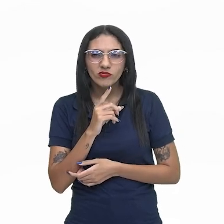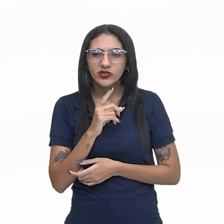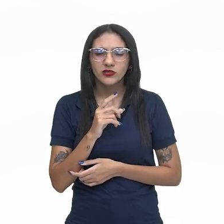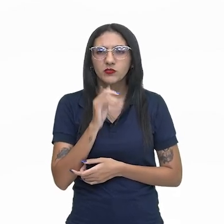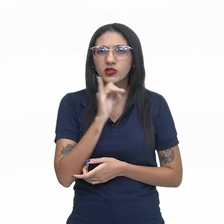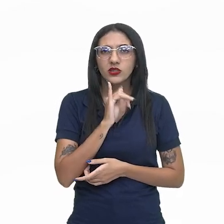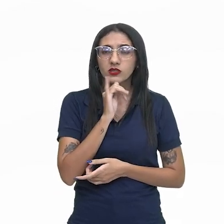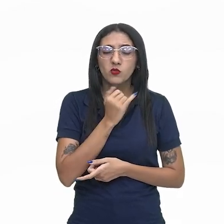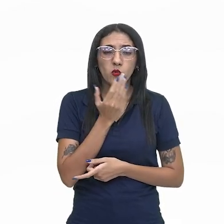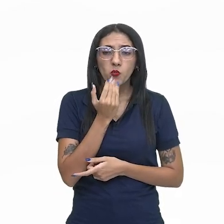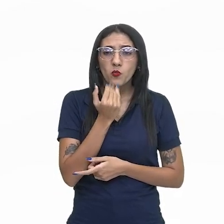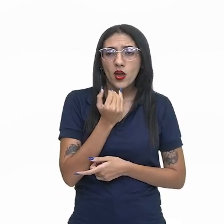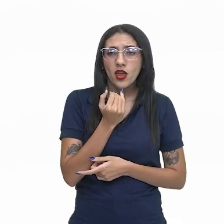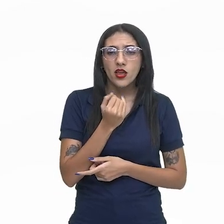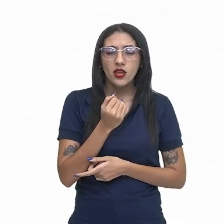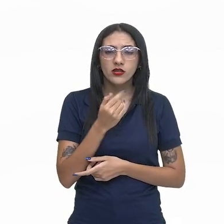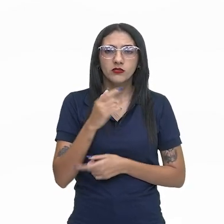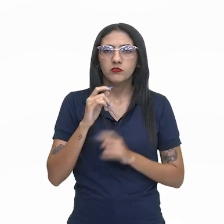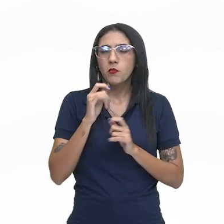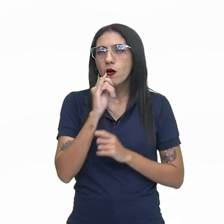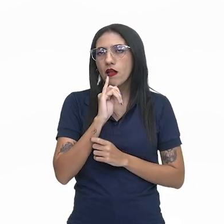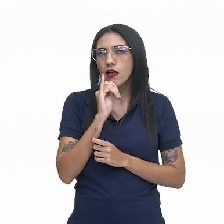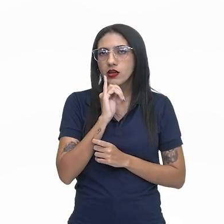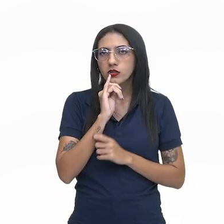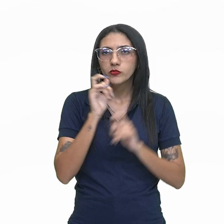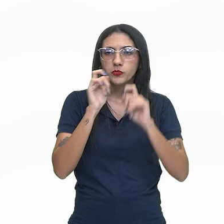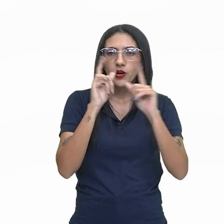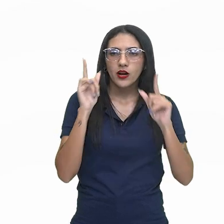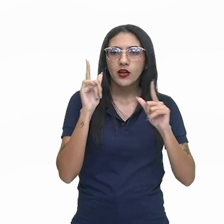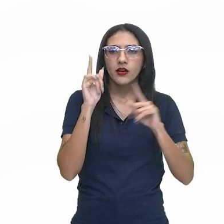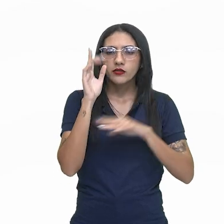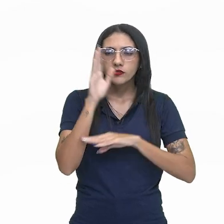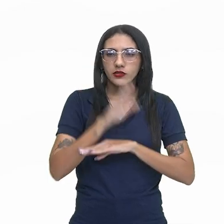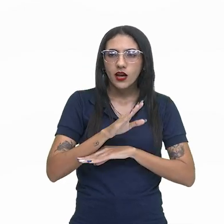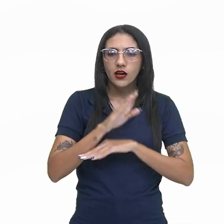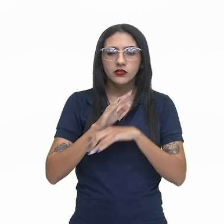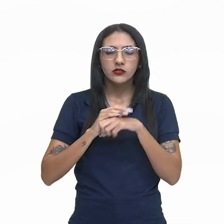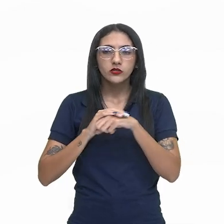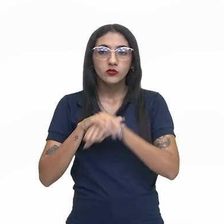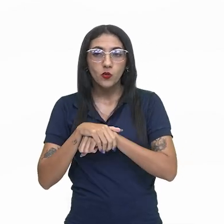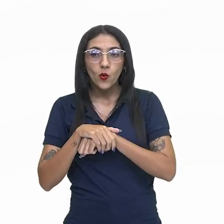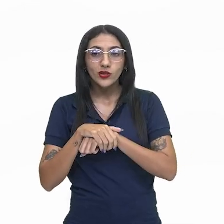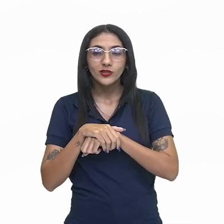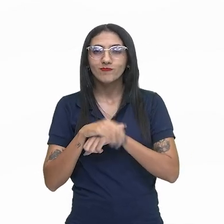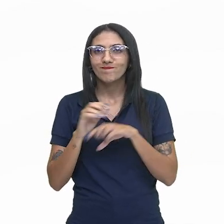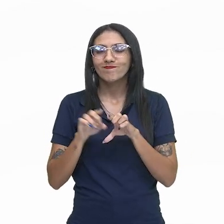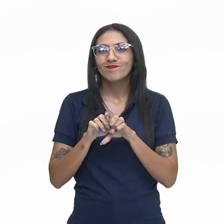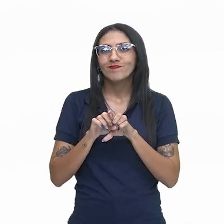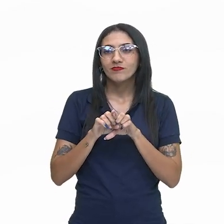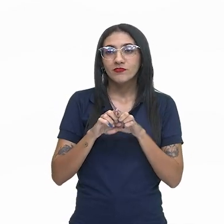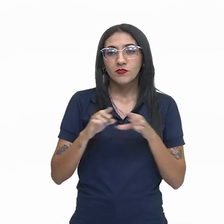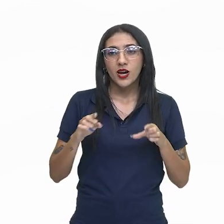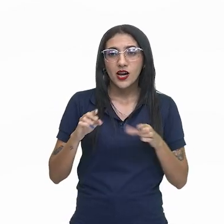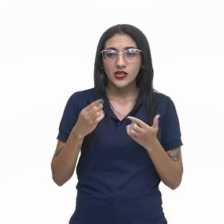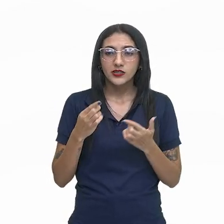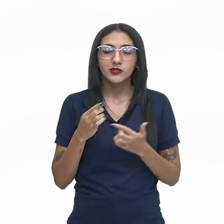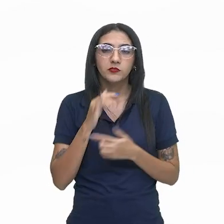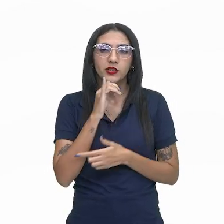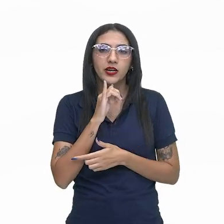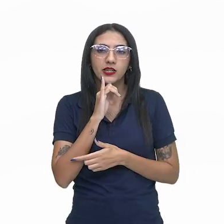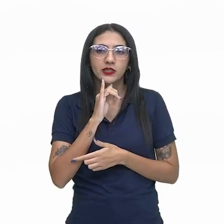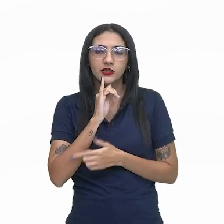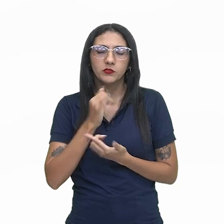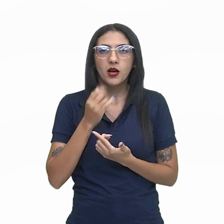2 refeições por dia, né? Geralmente nós fazemos 3, né? O café da manhã, o almoço e o jantar, ou 4 inserindo aí